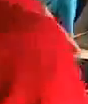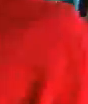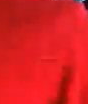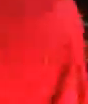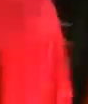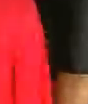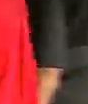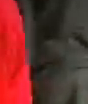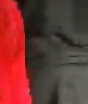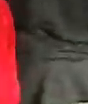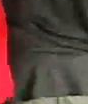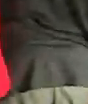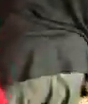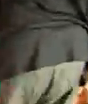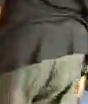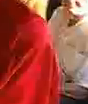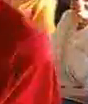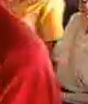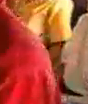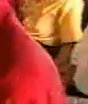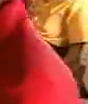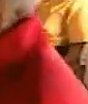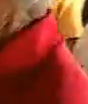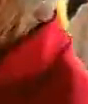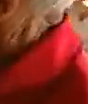cerveja uma viola na parede